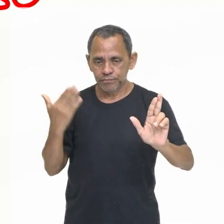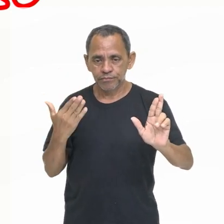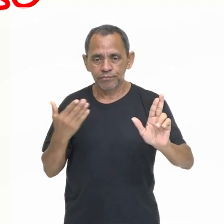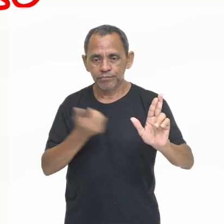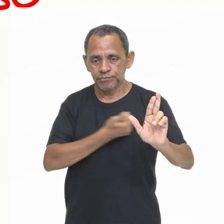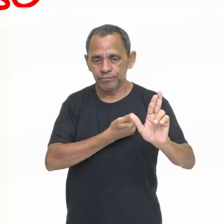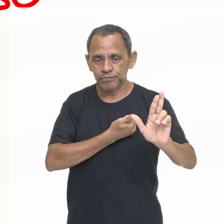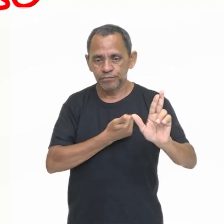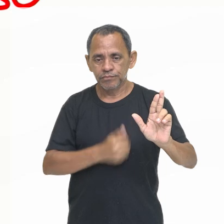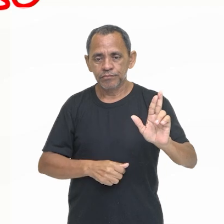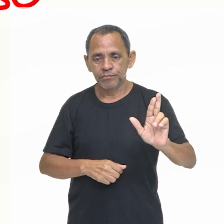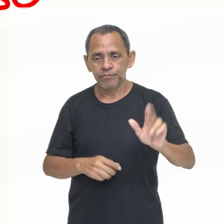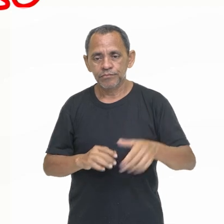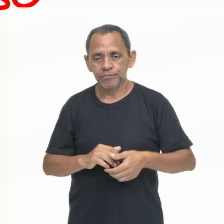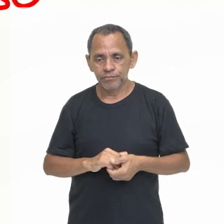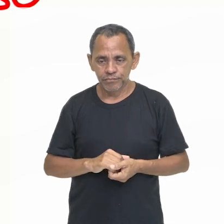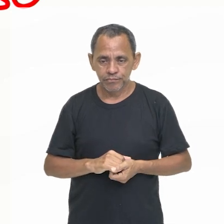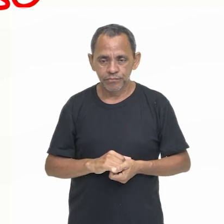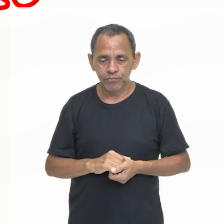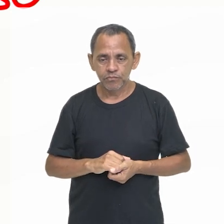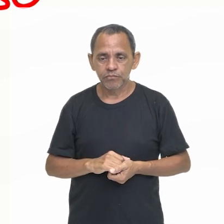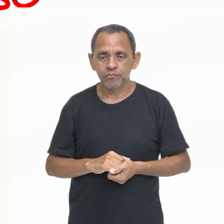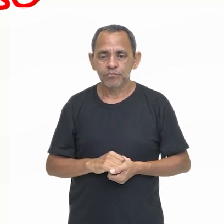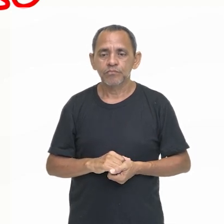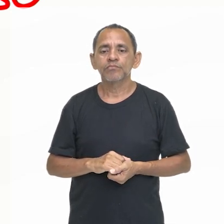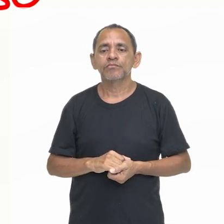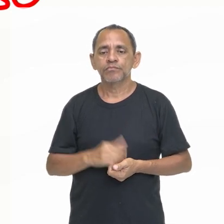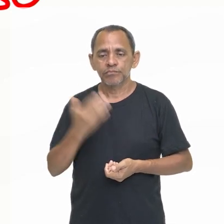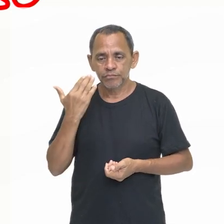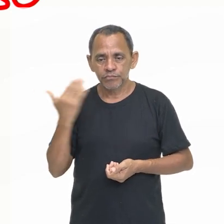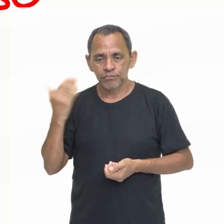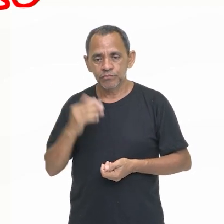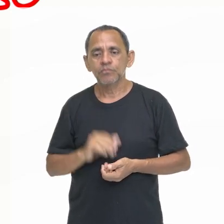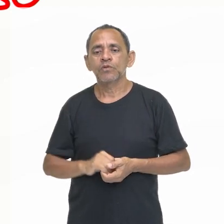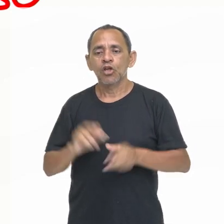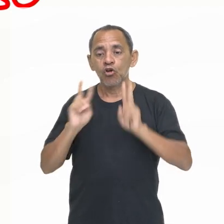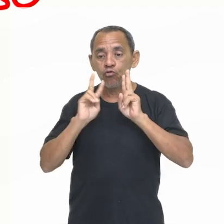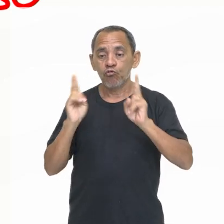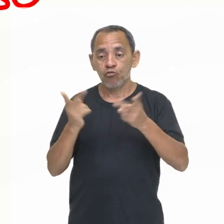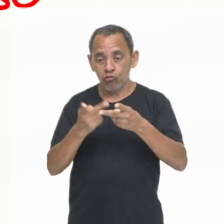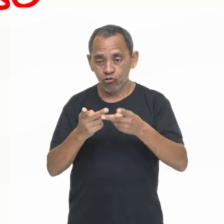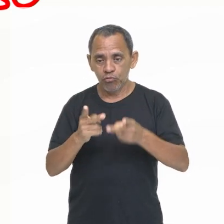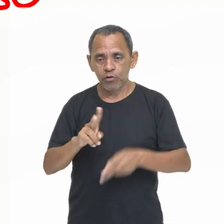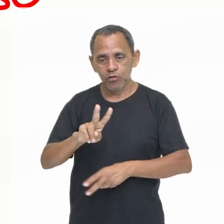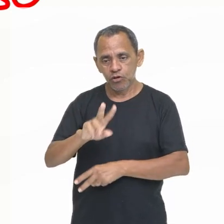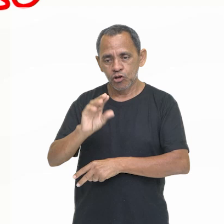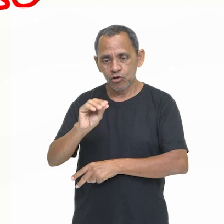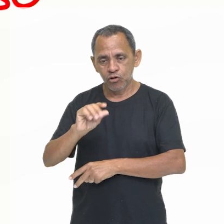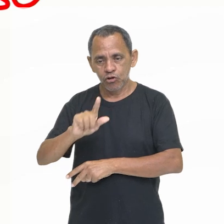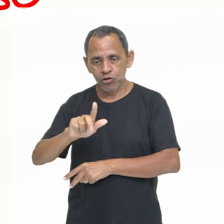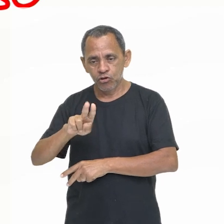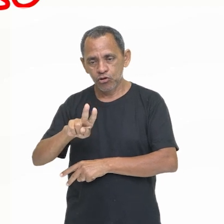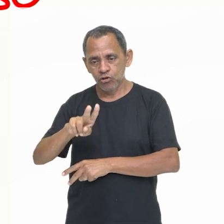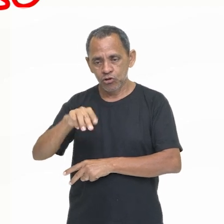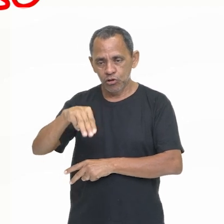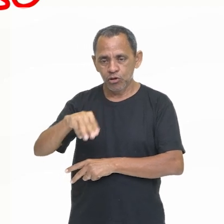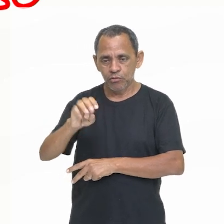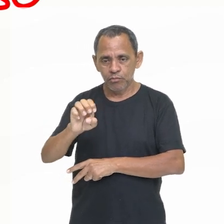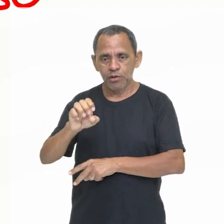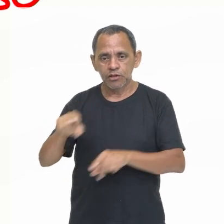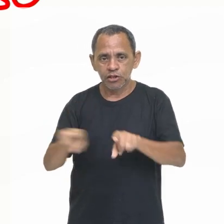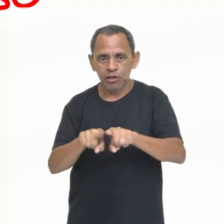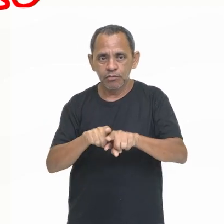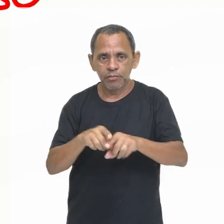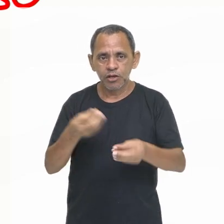Quando se trata aí de volume, tá? Seguindo o mesmo esquema, né? Só que agora a divisão e a multiplicação ela é